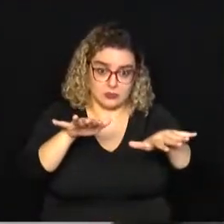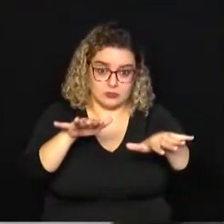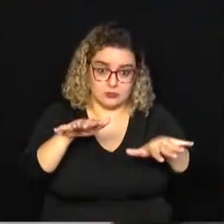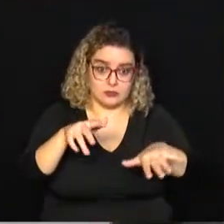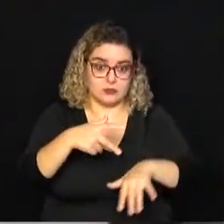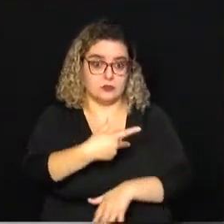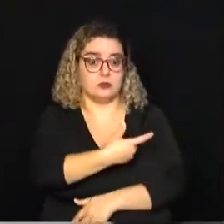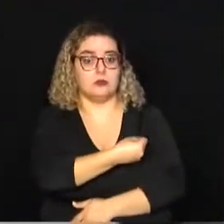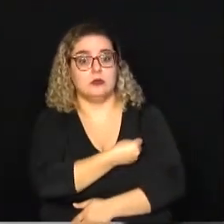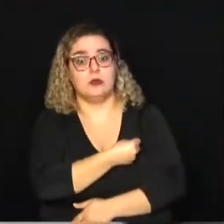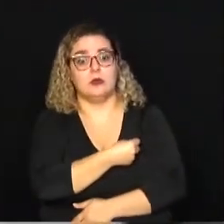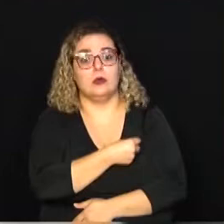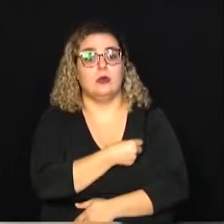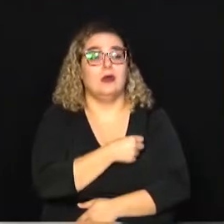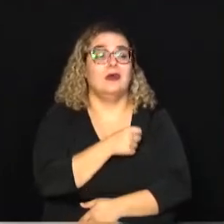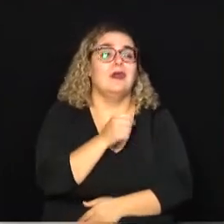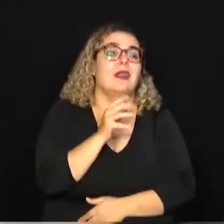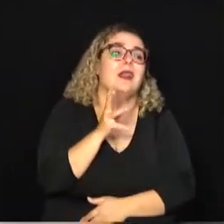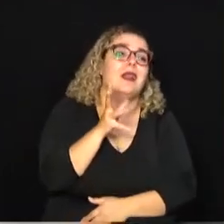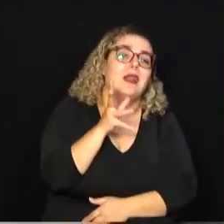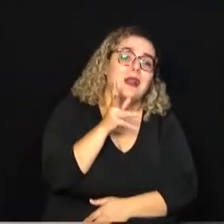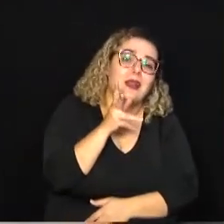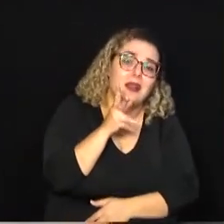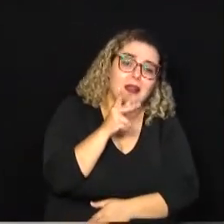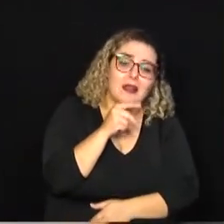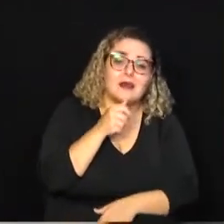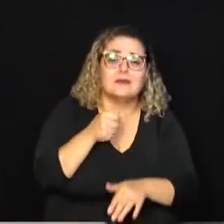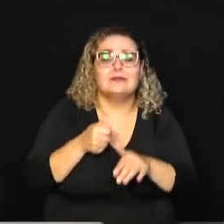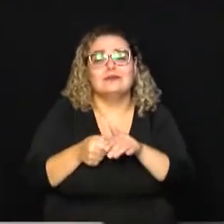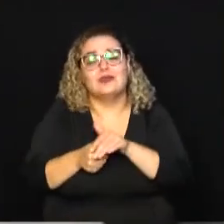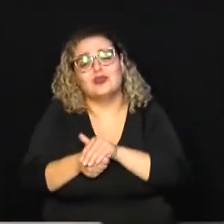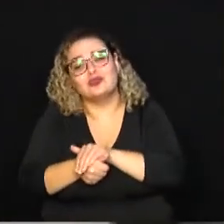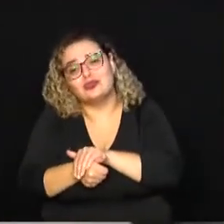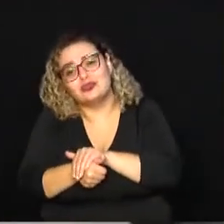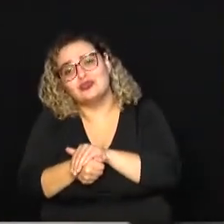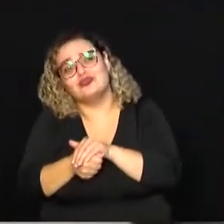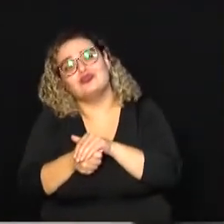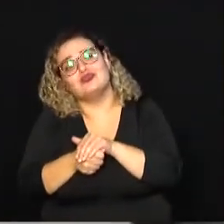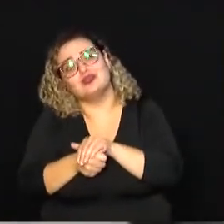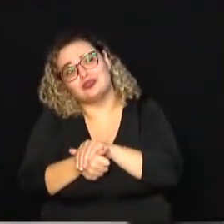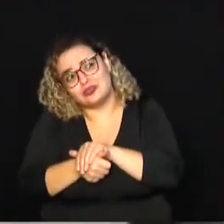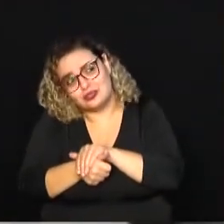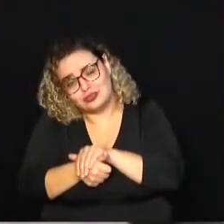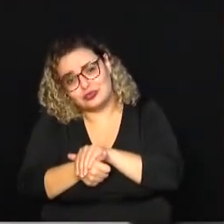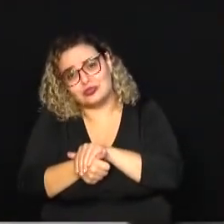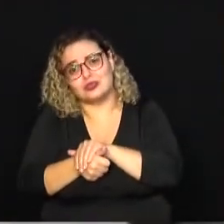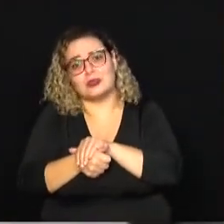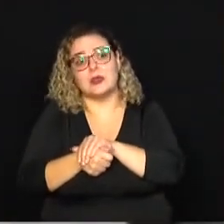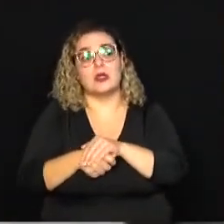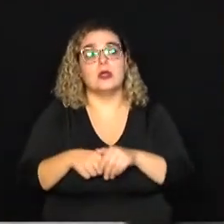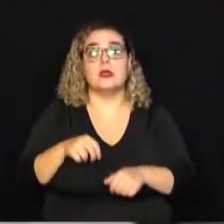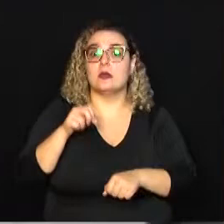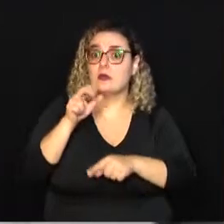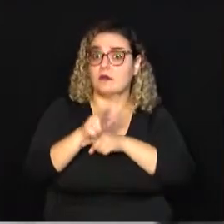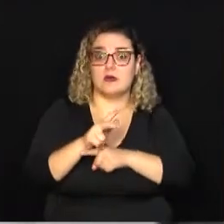vindo a conta-gotas, muito mais lentamente do que o vírus é capaz de se disseminar. Então, o que lugares